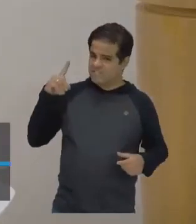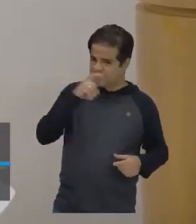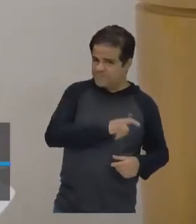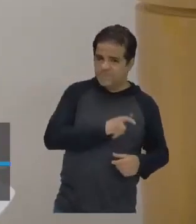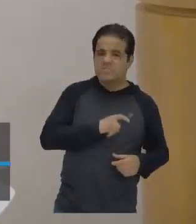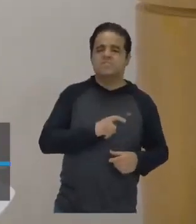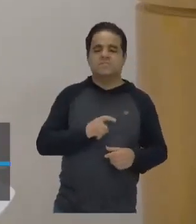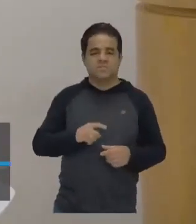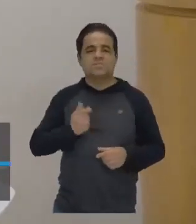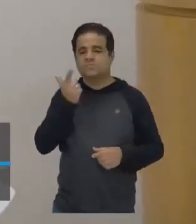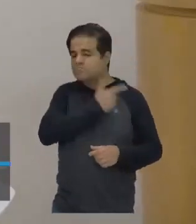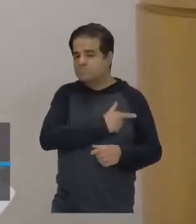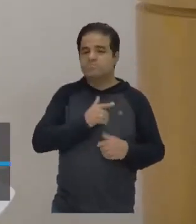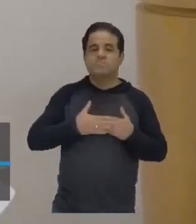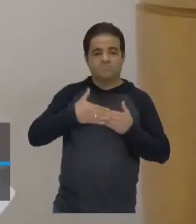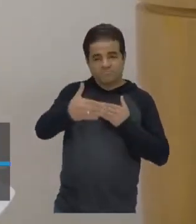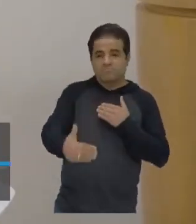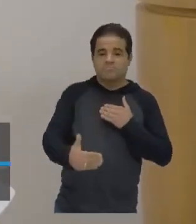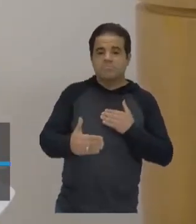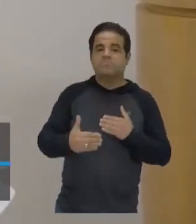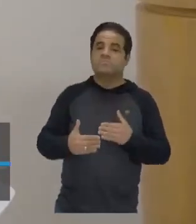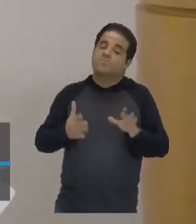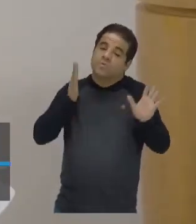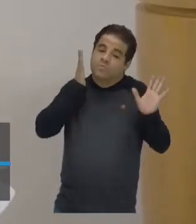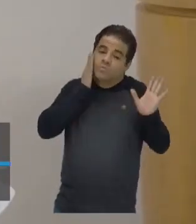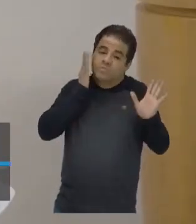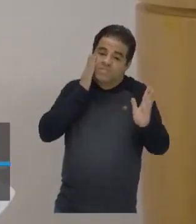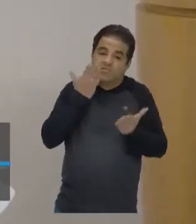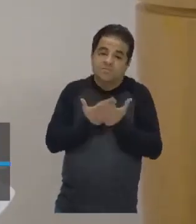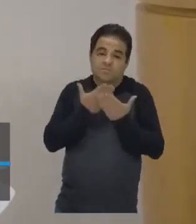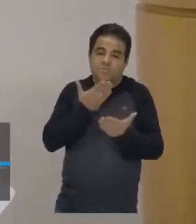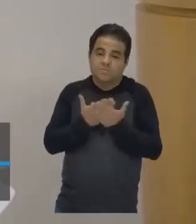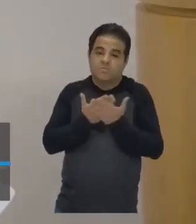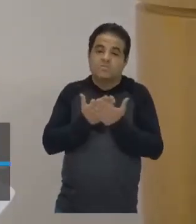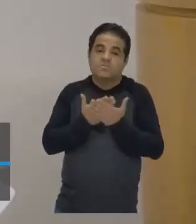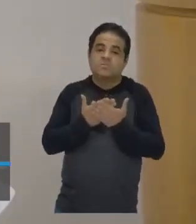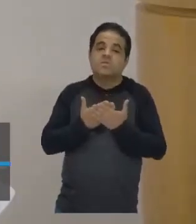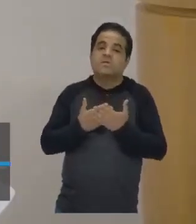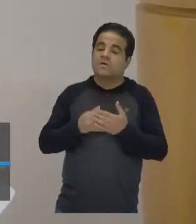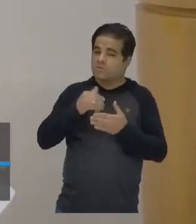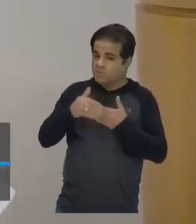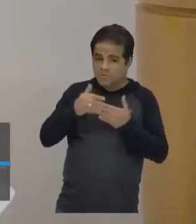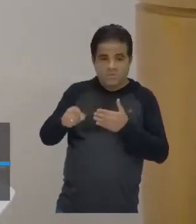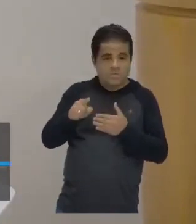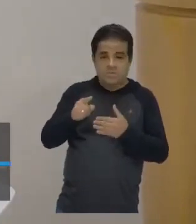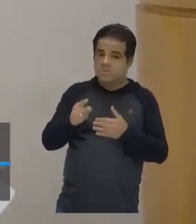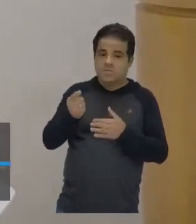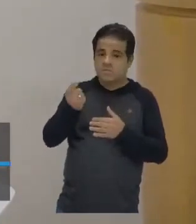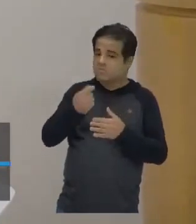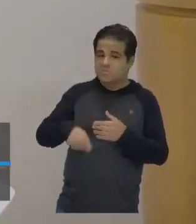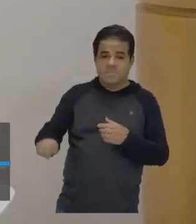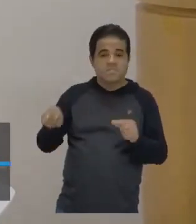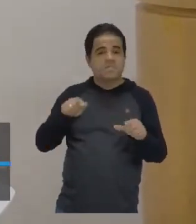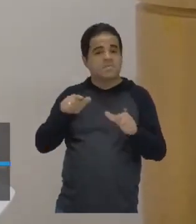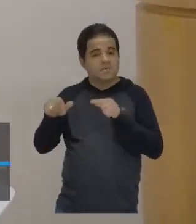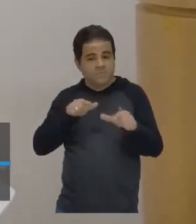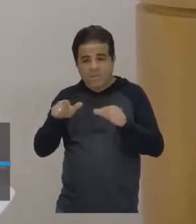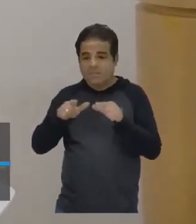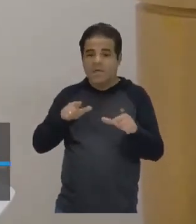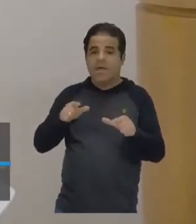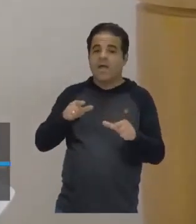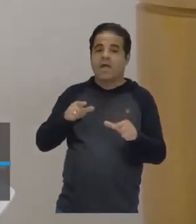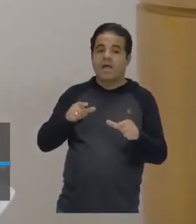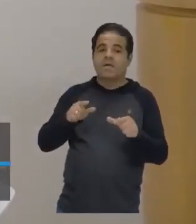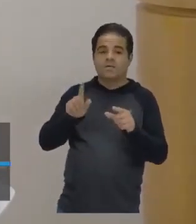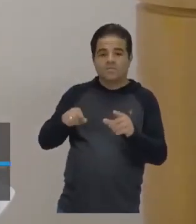complicado. Independência financeira, pelo pouco que eu sei que eu estudei com o Gustavo Cerbasi, é quando você não depende de um emprego para se manter. Então,